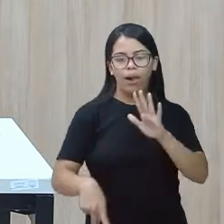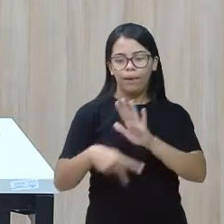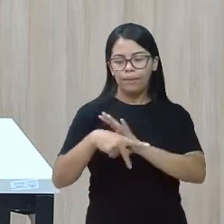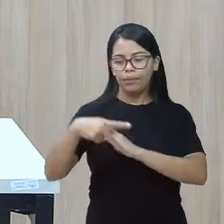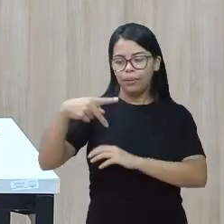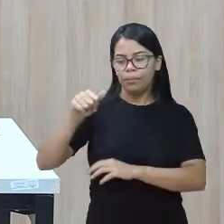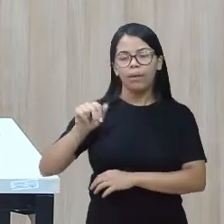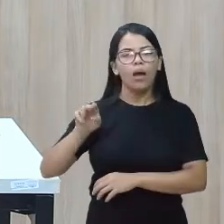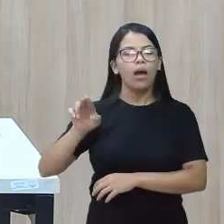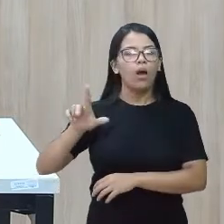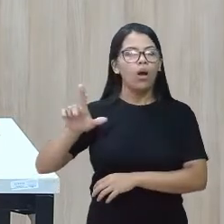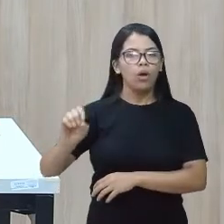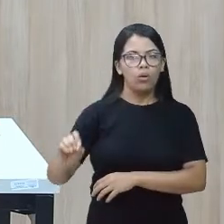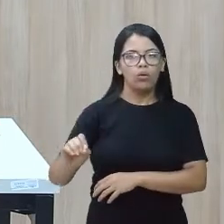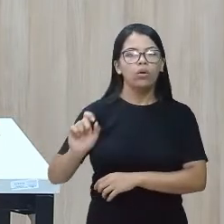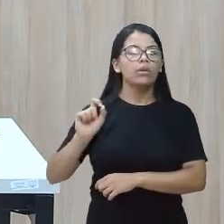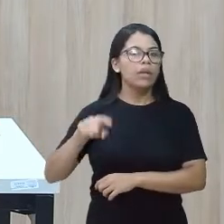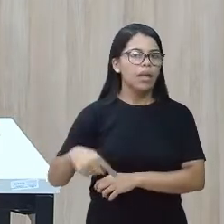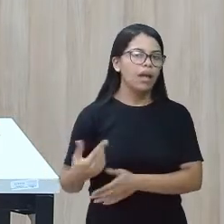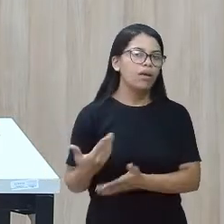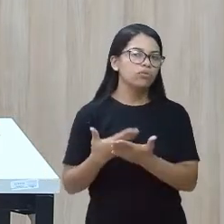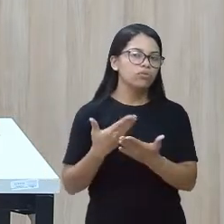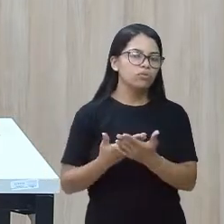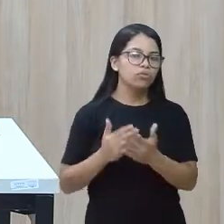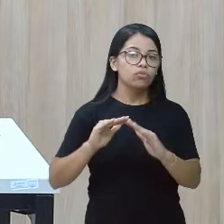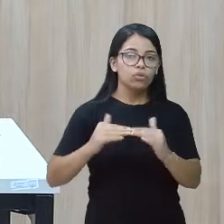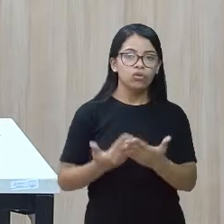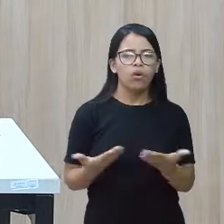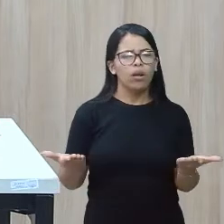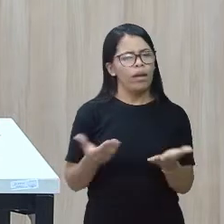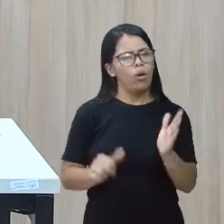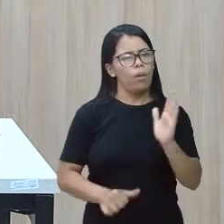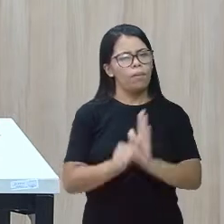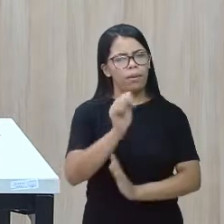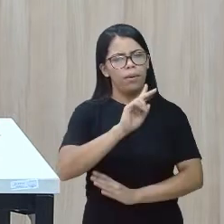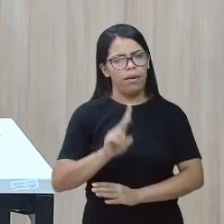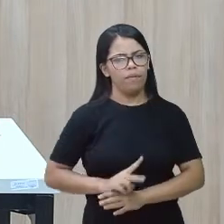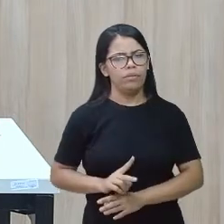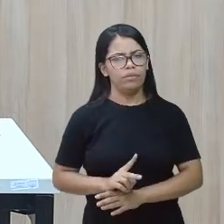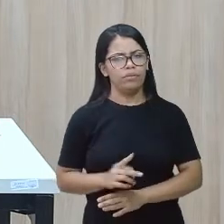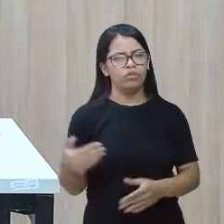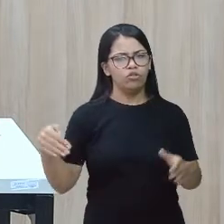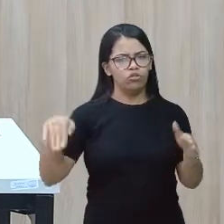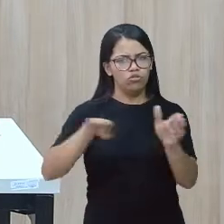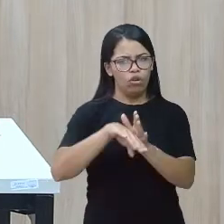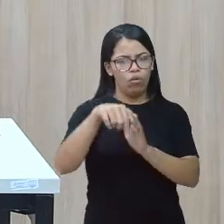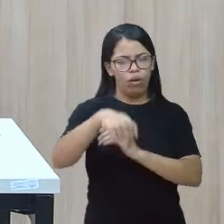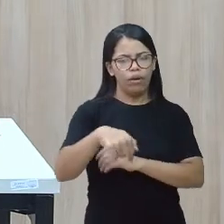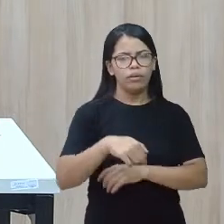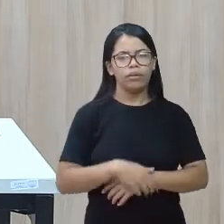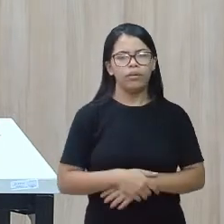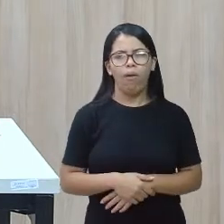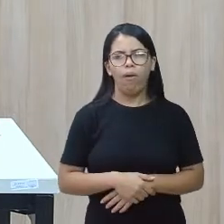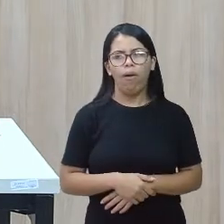que é uma escola que está aparecendo aqui, eu acho que é a primeira vez, né? a escola